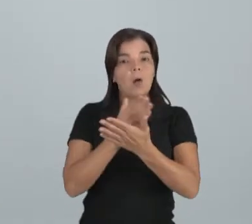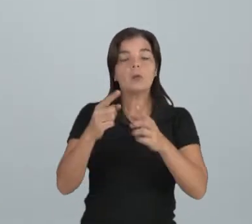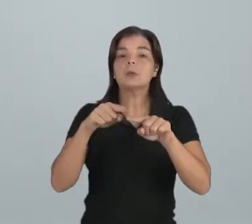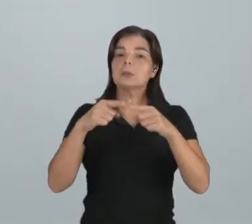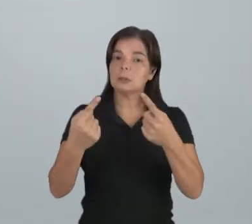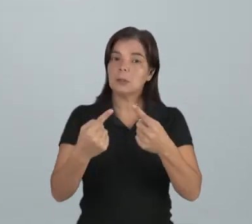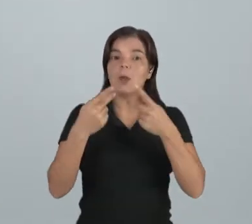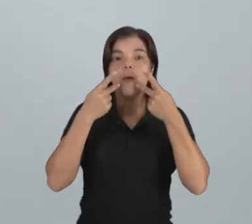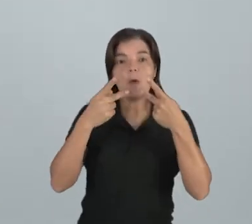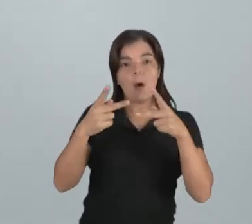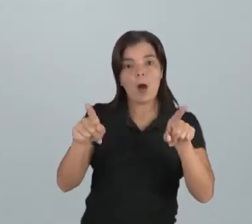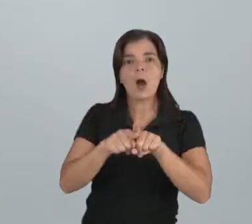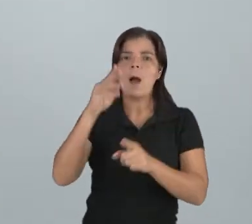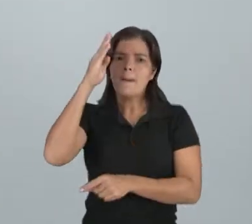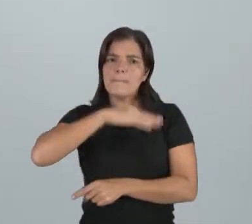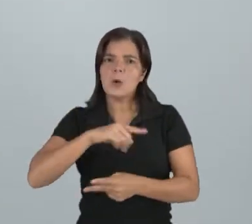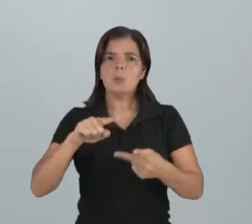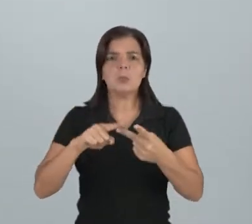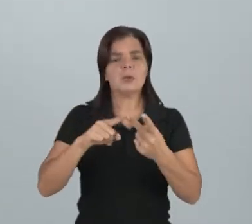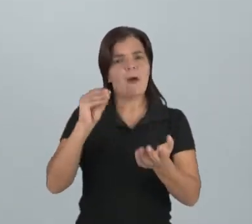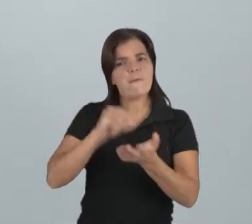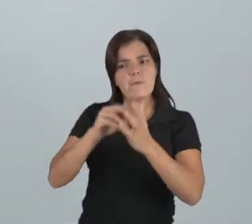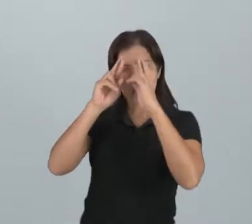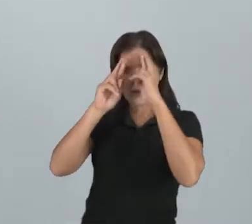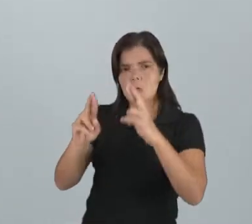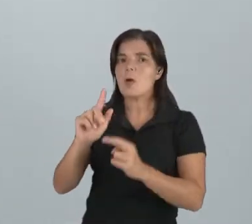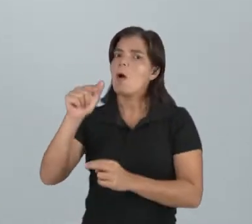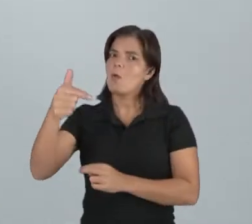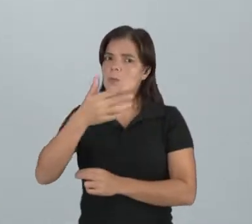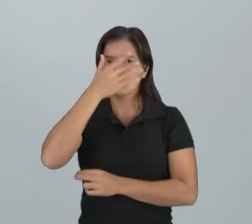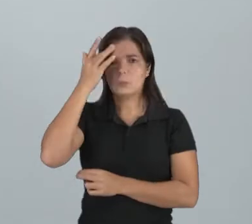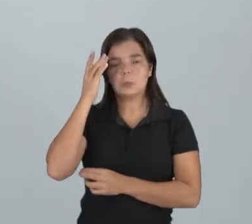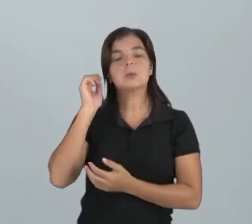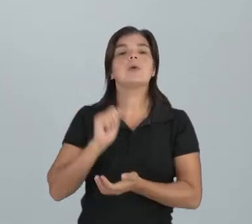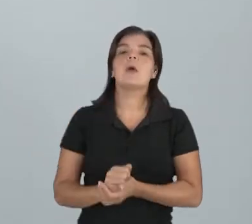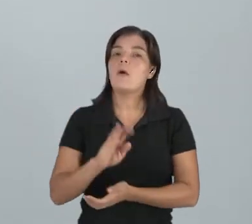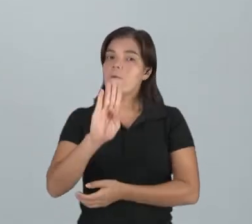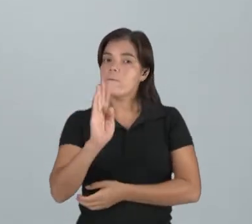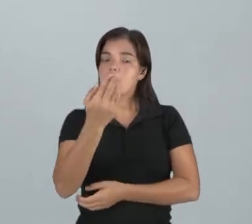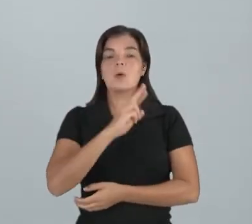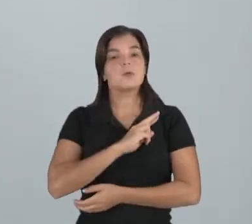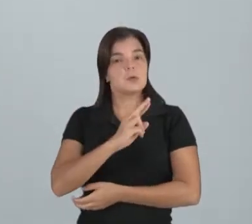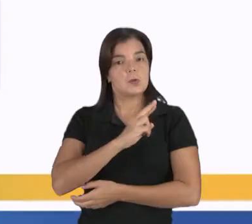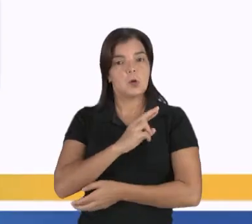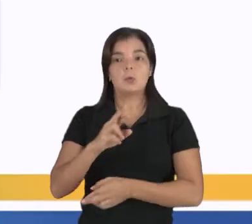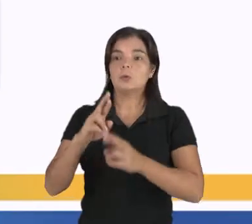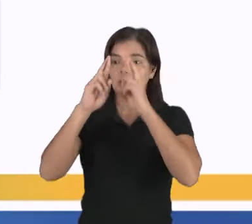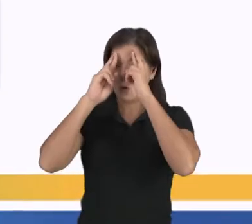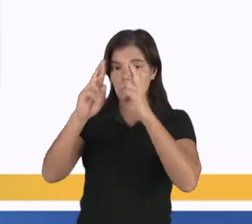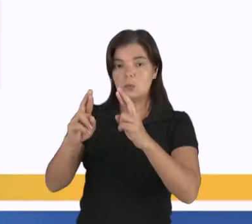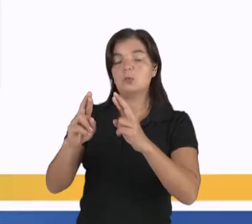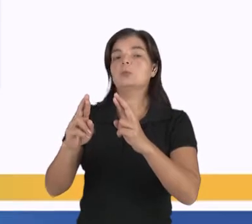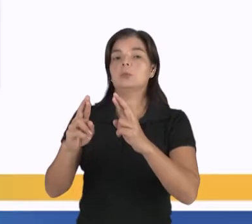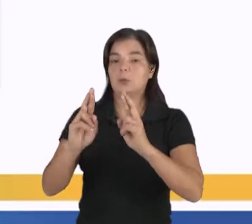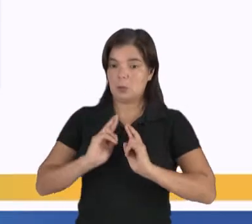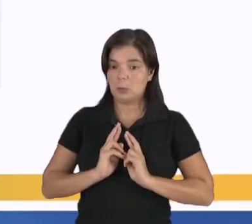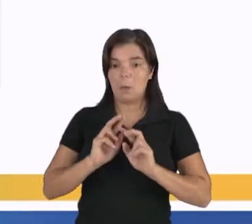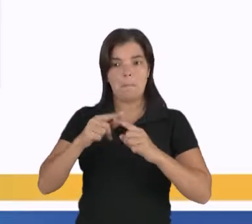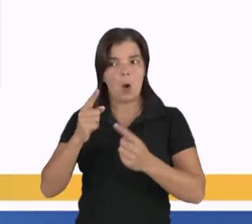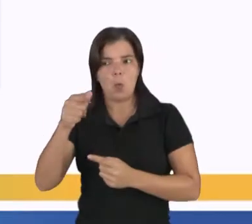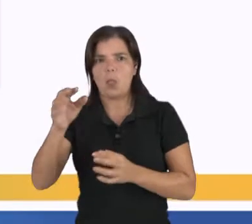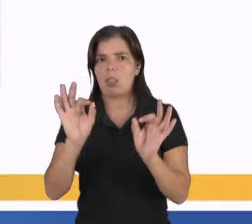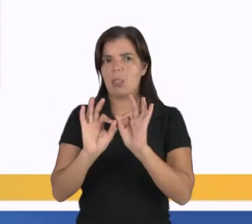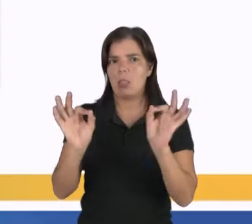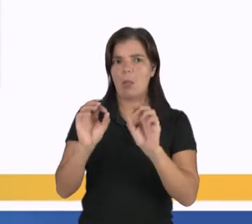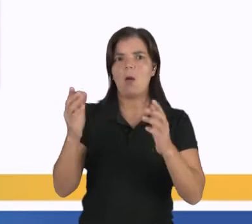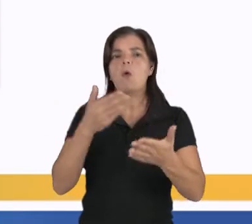que pregue a maldade, o desrespeito ao outro. É falsa religião sem respeito a si e ao outro, não é?